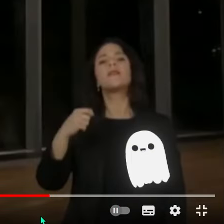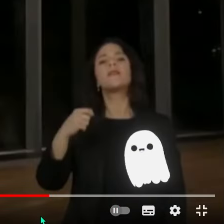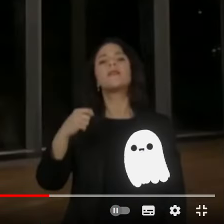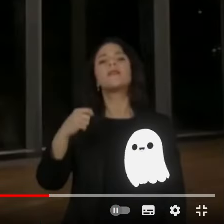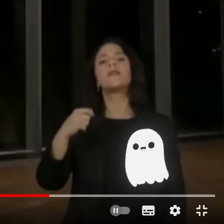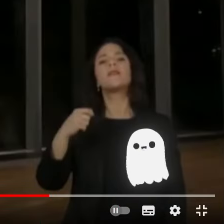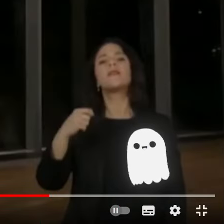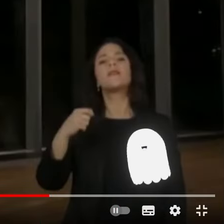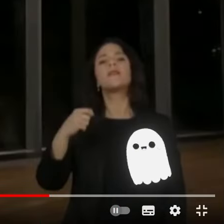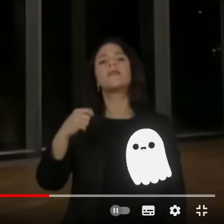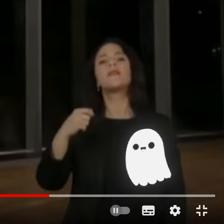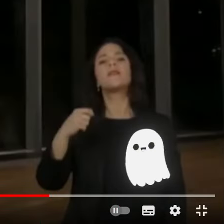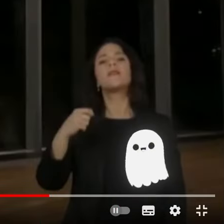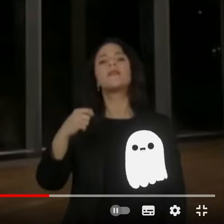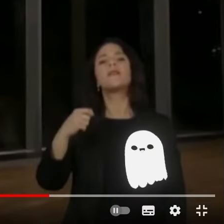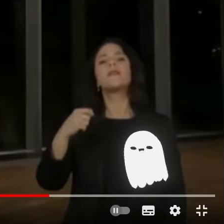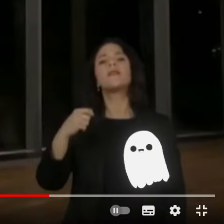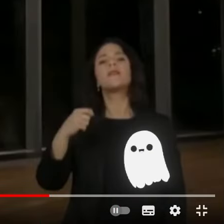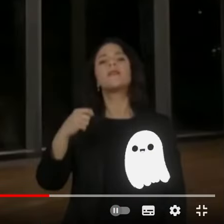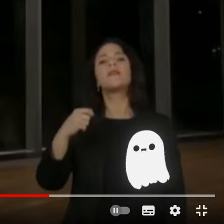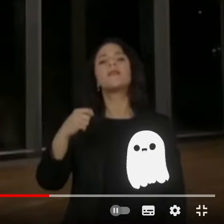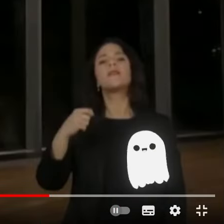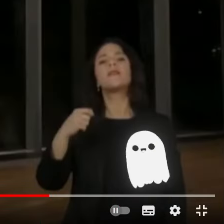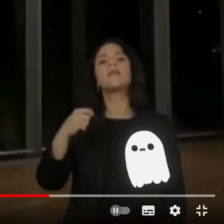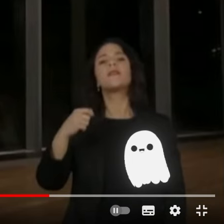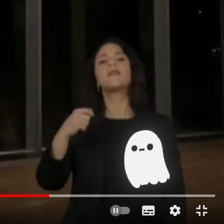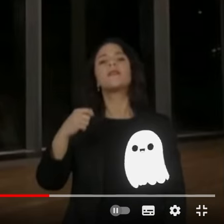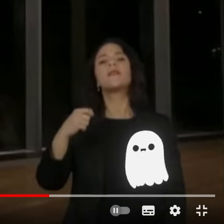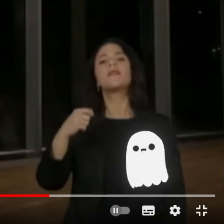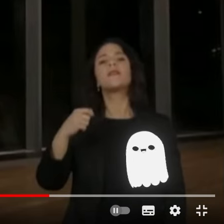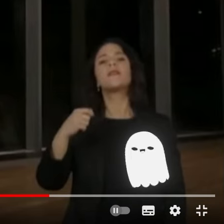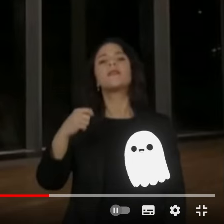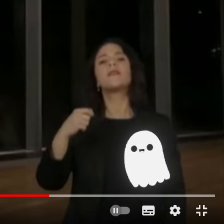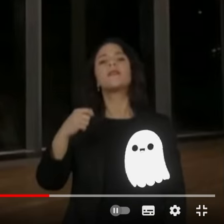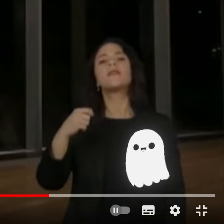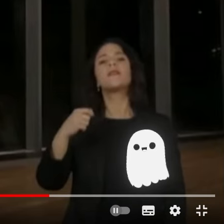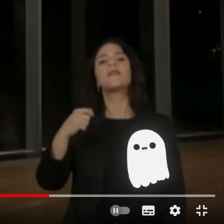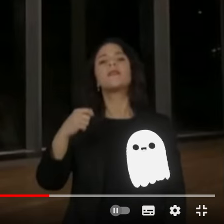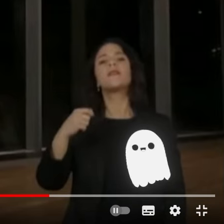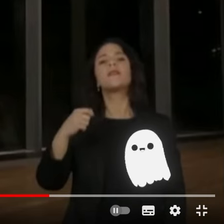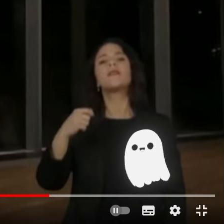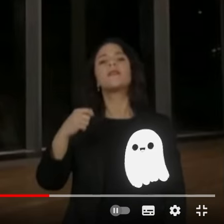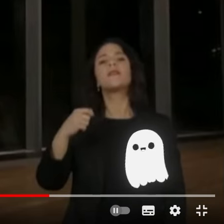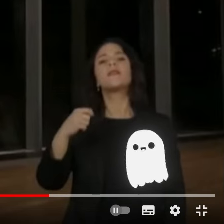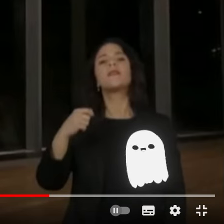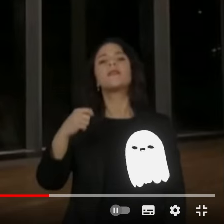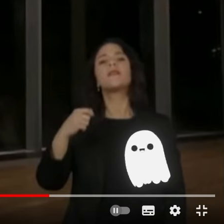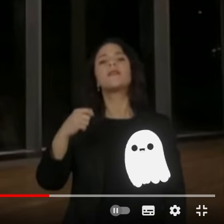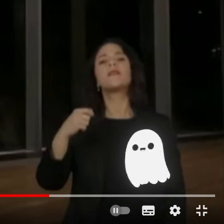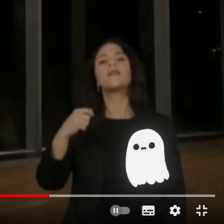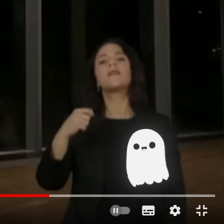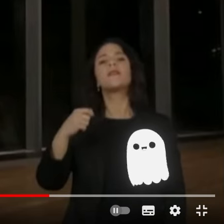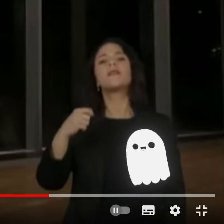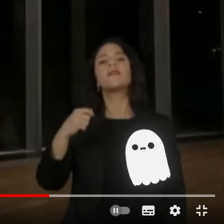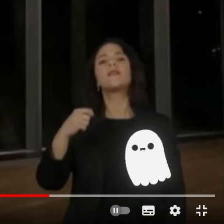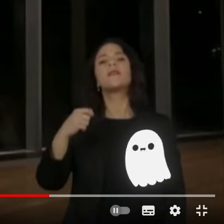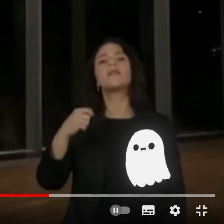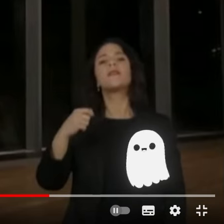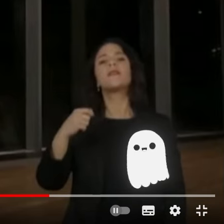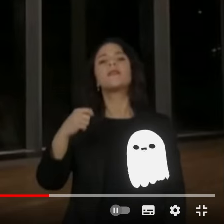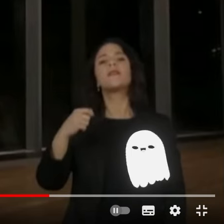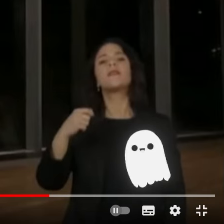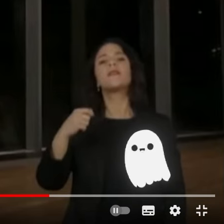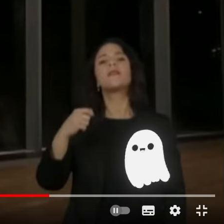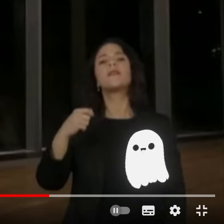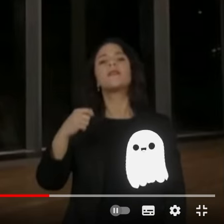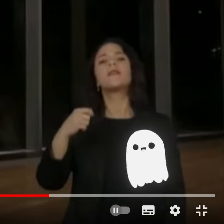do Datena. Esse claro que não, tá ligado? Sabe aquela vibe de quando a gente tem algum BBB que a gente tá vendo e tem um cara que é insuportável,